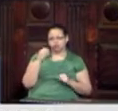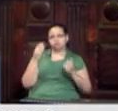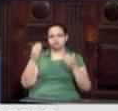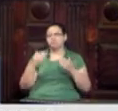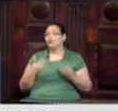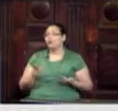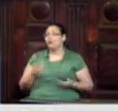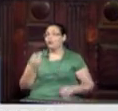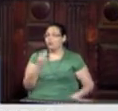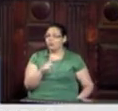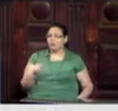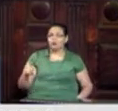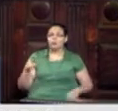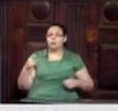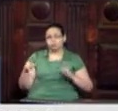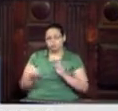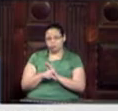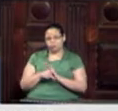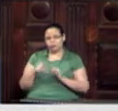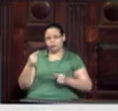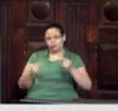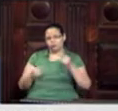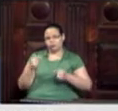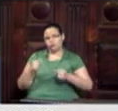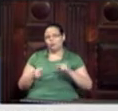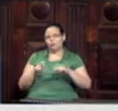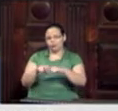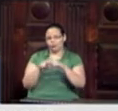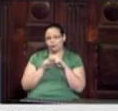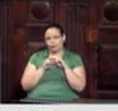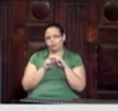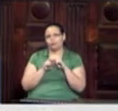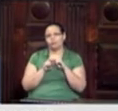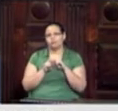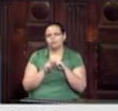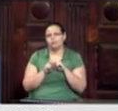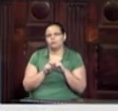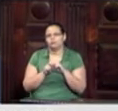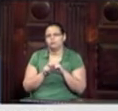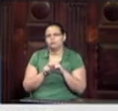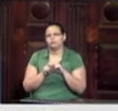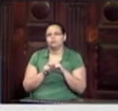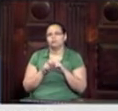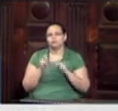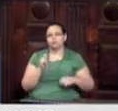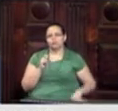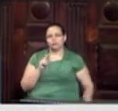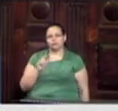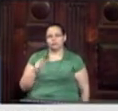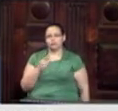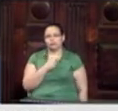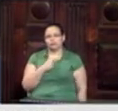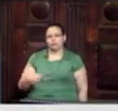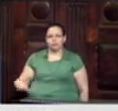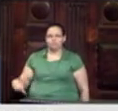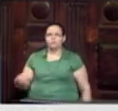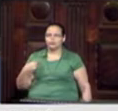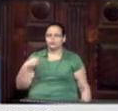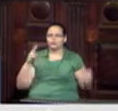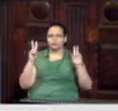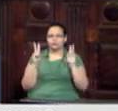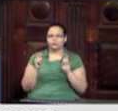da natureza da política. Por isso, senhora presidente, é que estou puxando esse